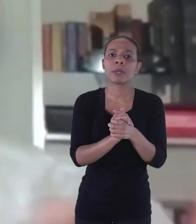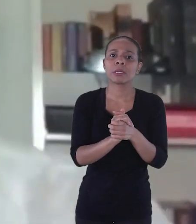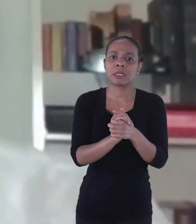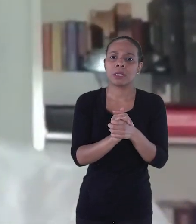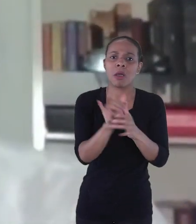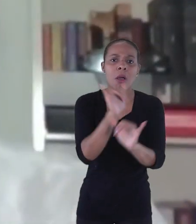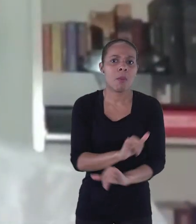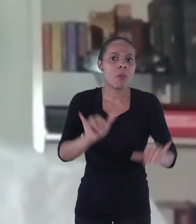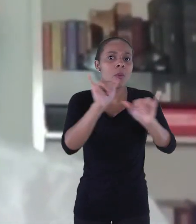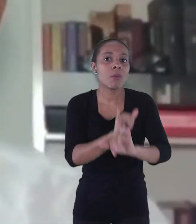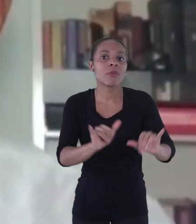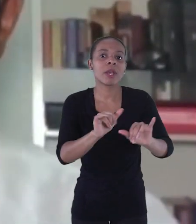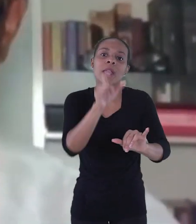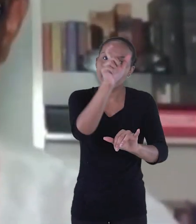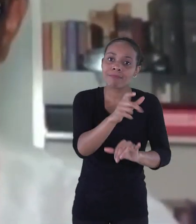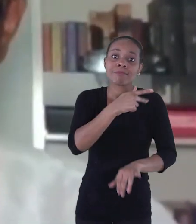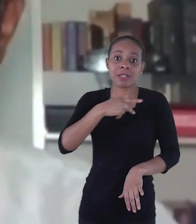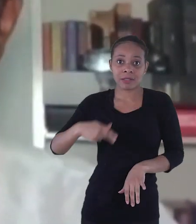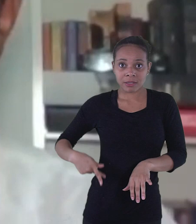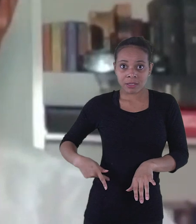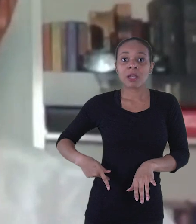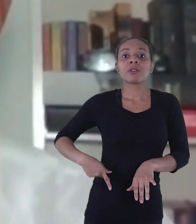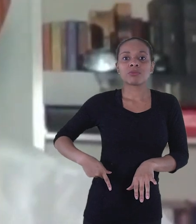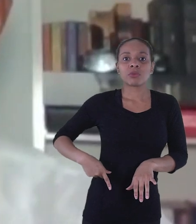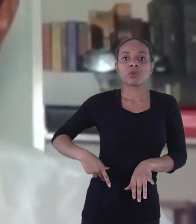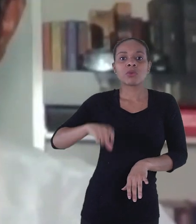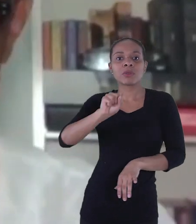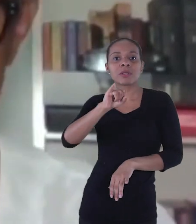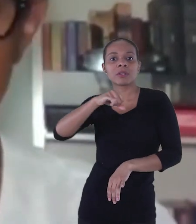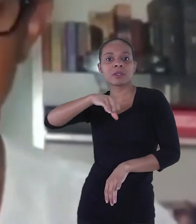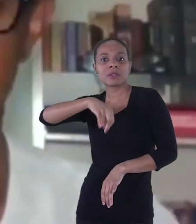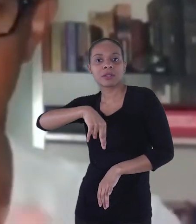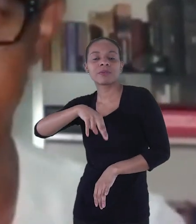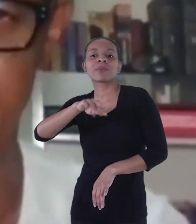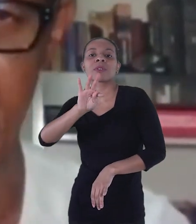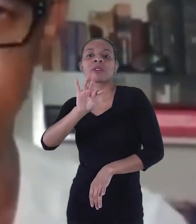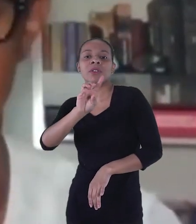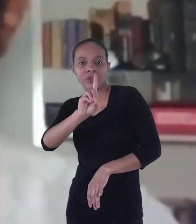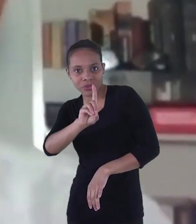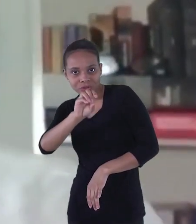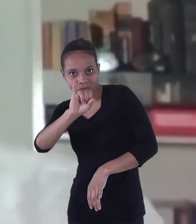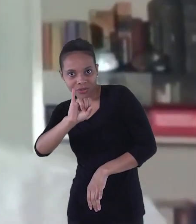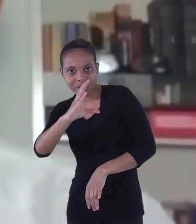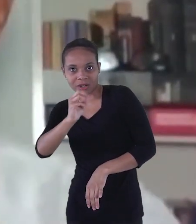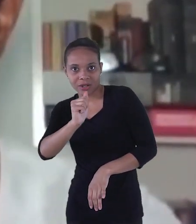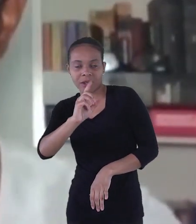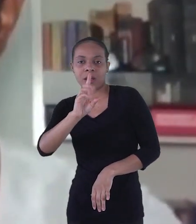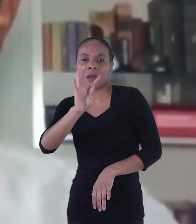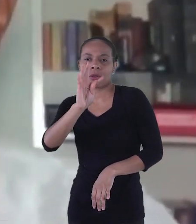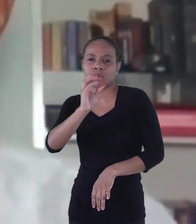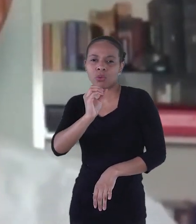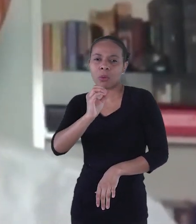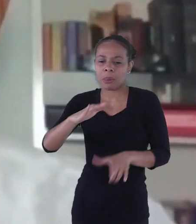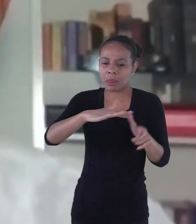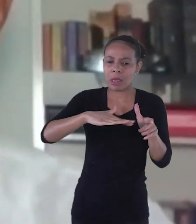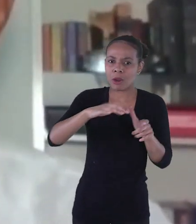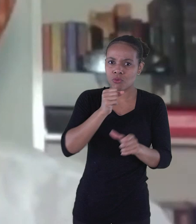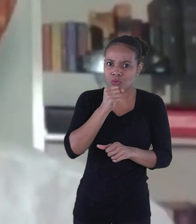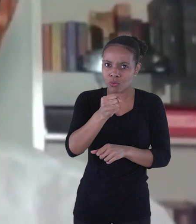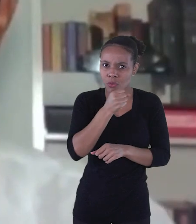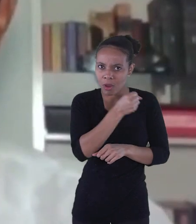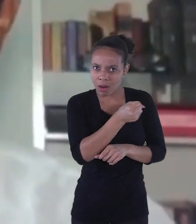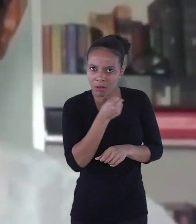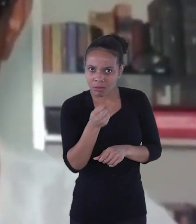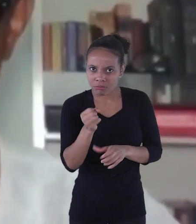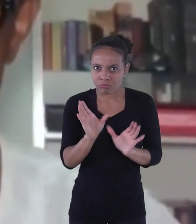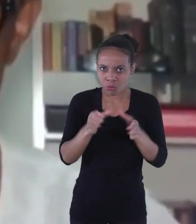promoção foi presidente do Sindicato dos Jornalistas de São Paulo, foi deputado, né? Fez um belo trabalho sobre Herzog, inclusive,